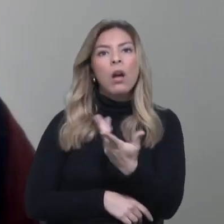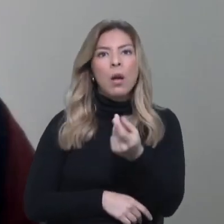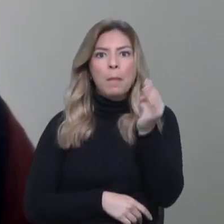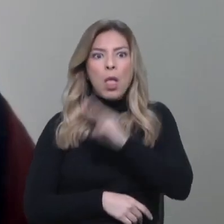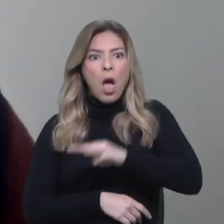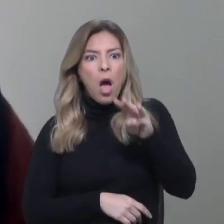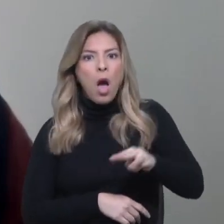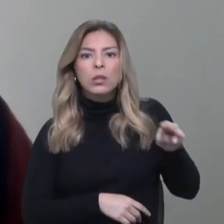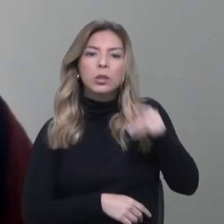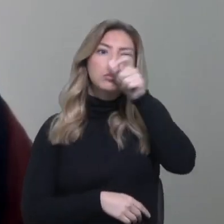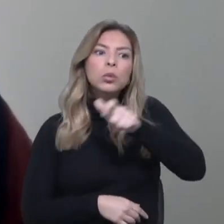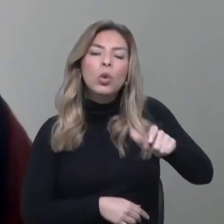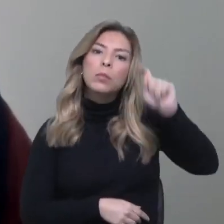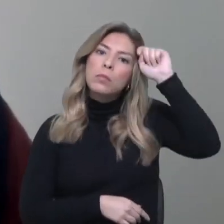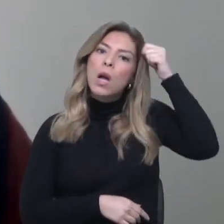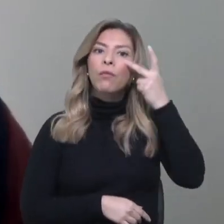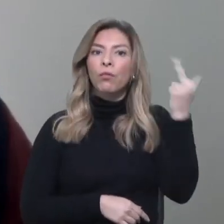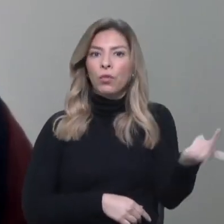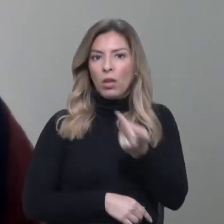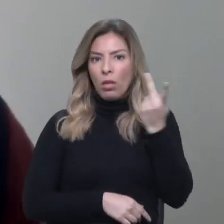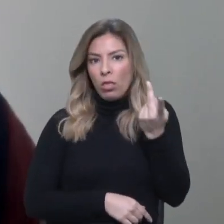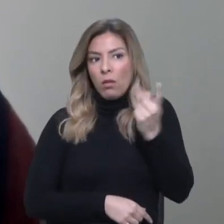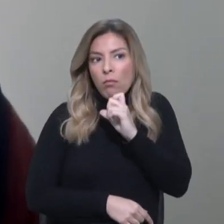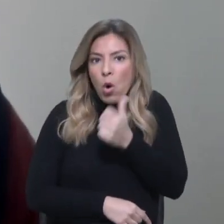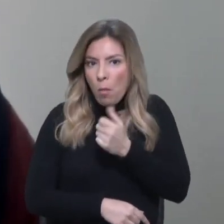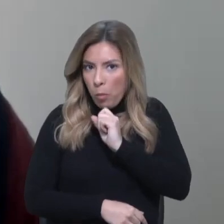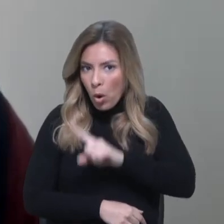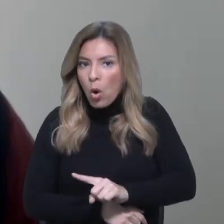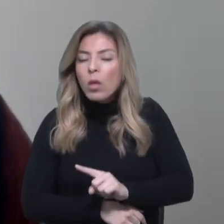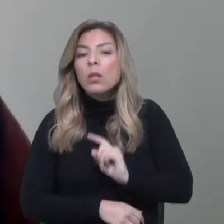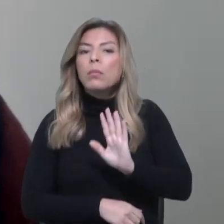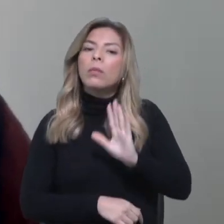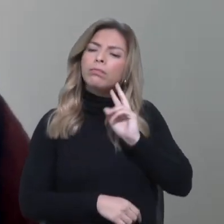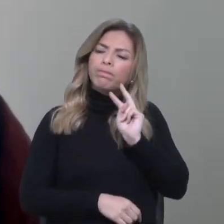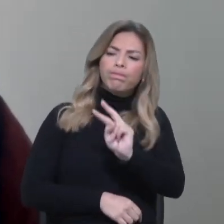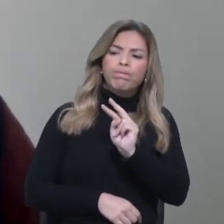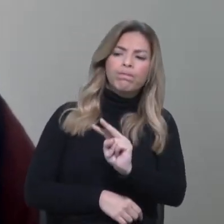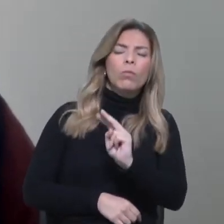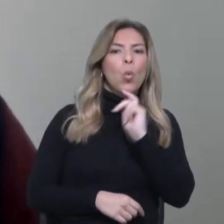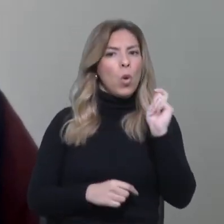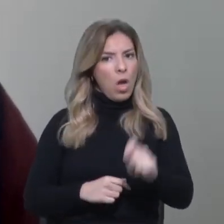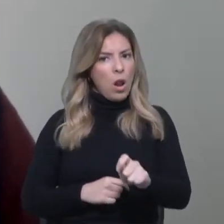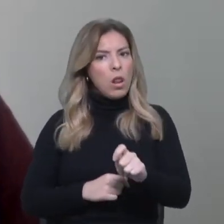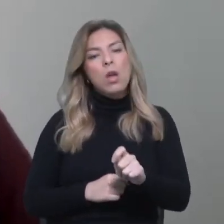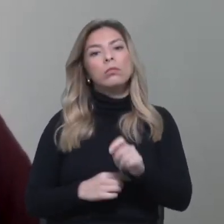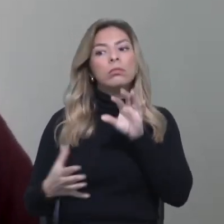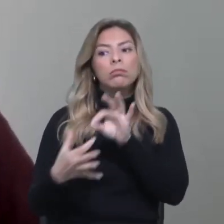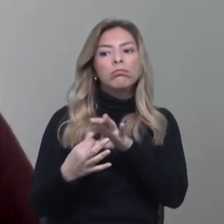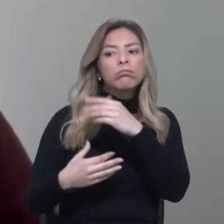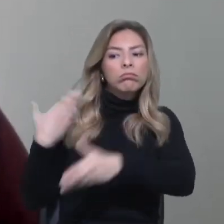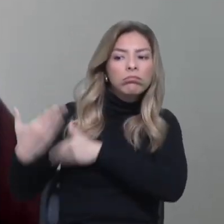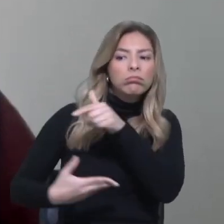milhares de vidas. O que aqui estamos a assistir, no fundo, é a Ucrânia a tentar